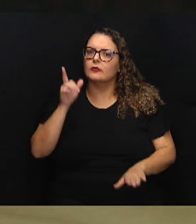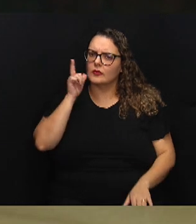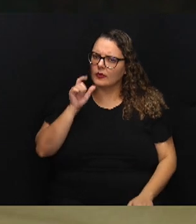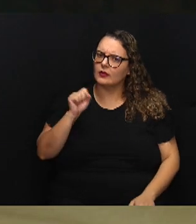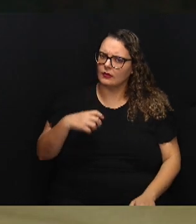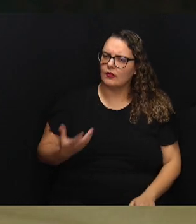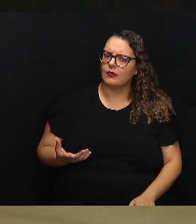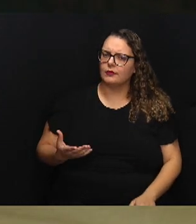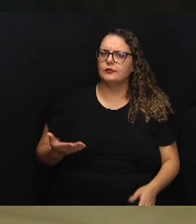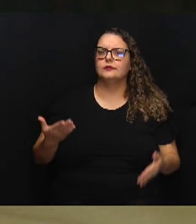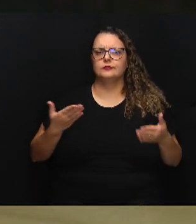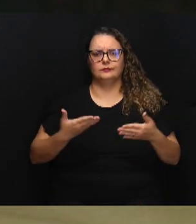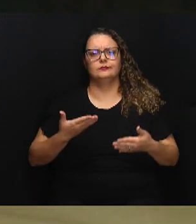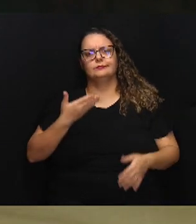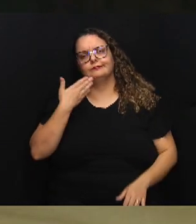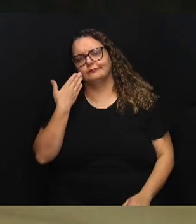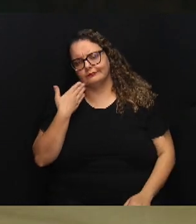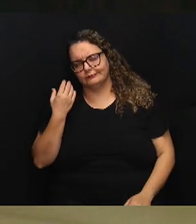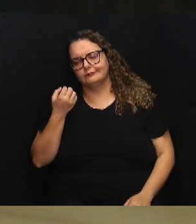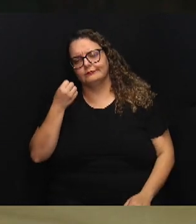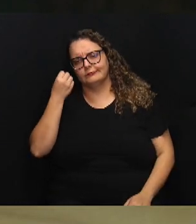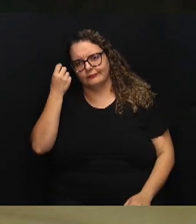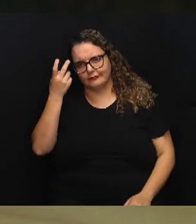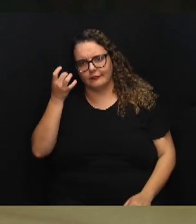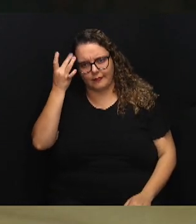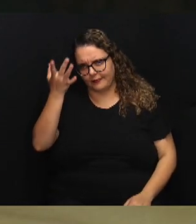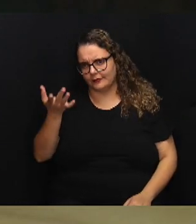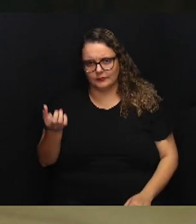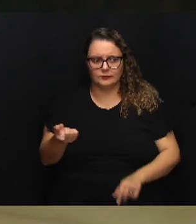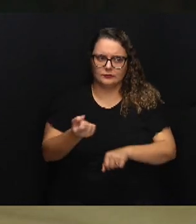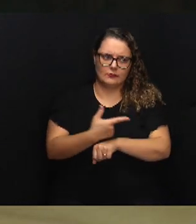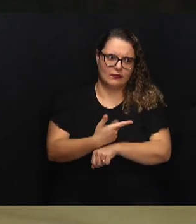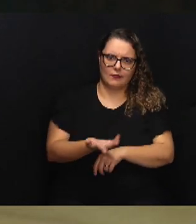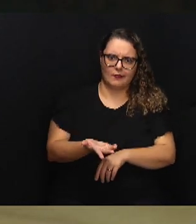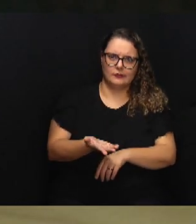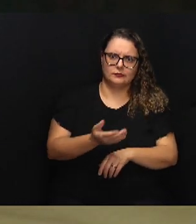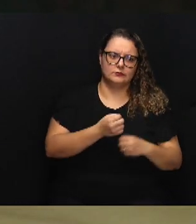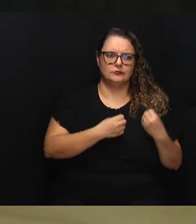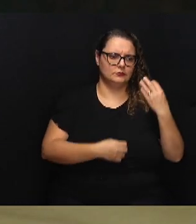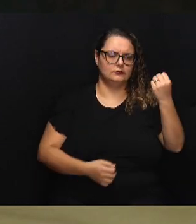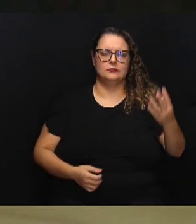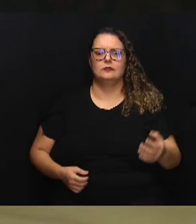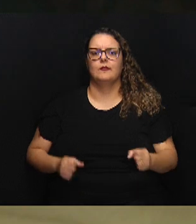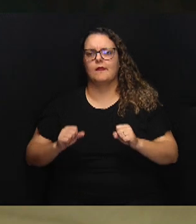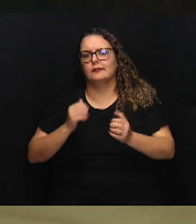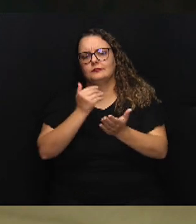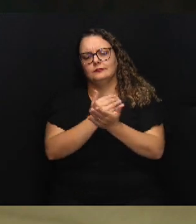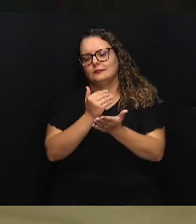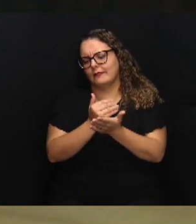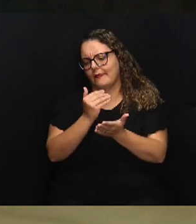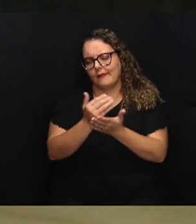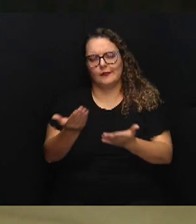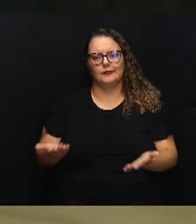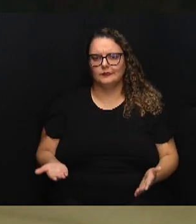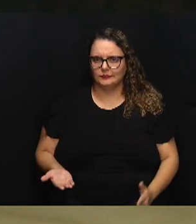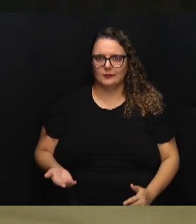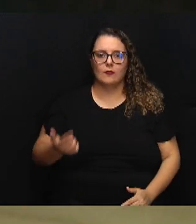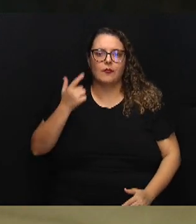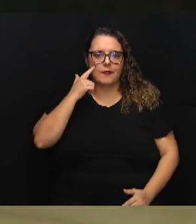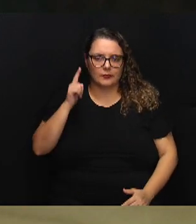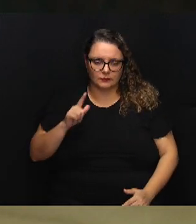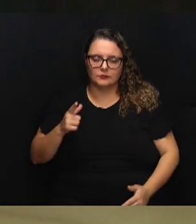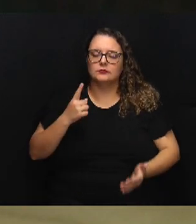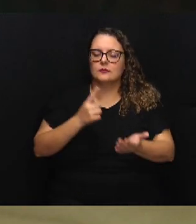consegue, porque hoje está bem mais fácil do que antes viajar. E sem contar que você pode parcelar aí, e claro, tem que